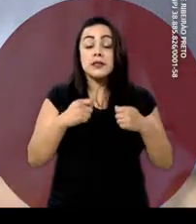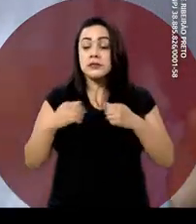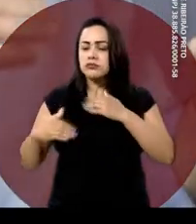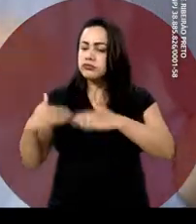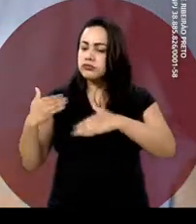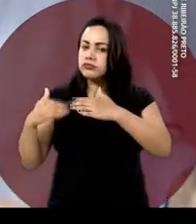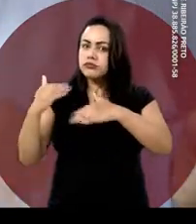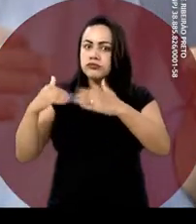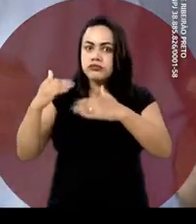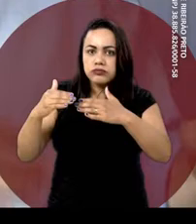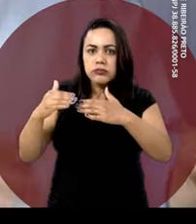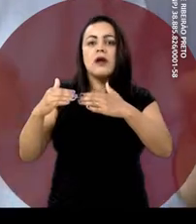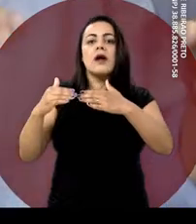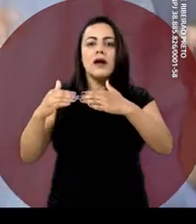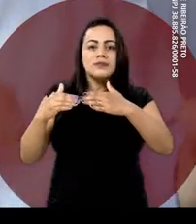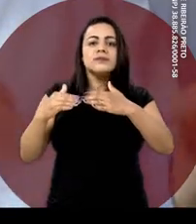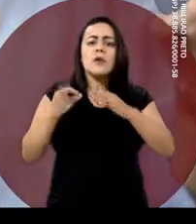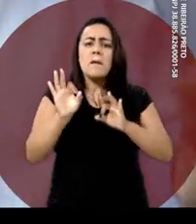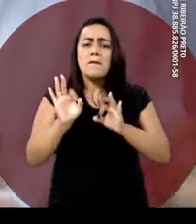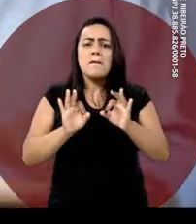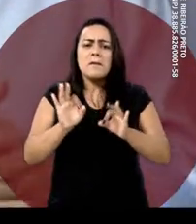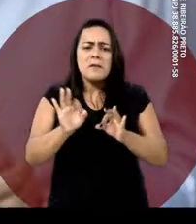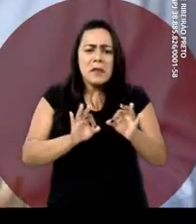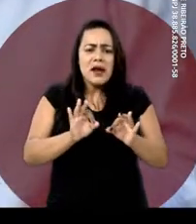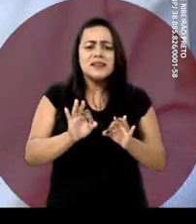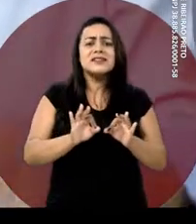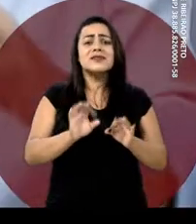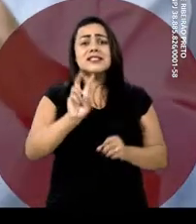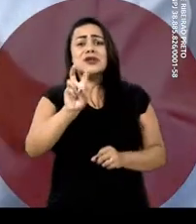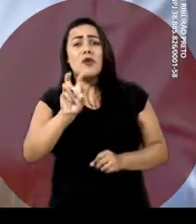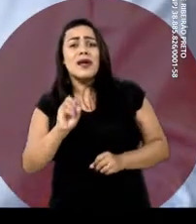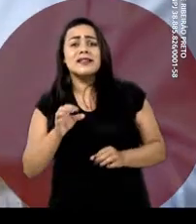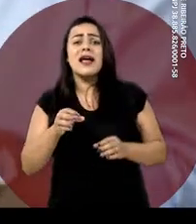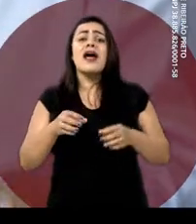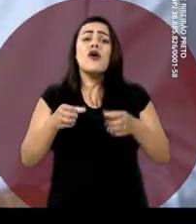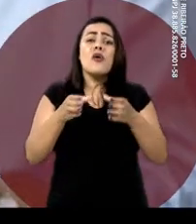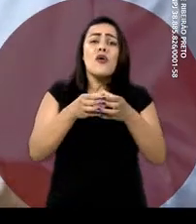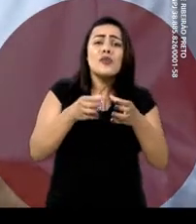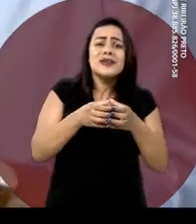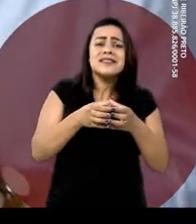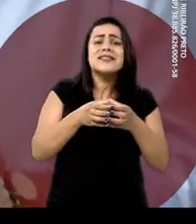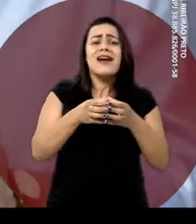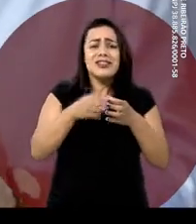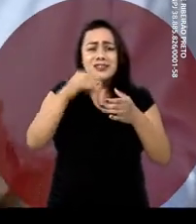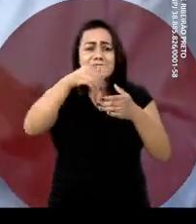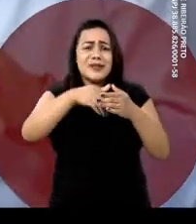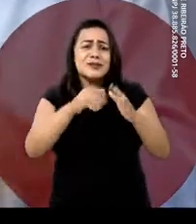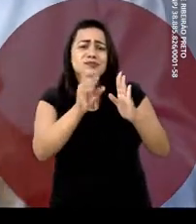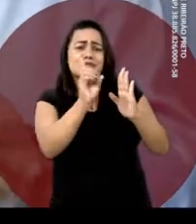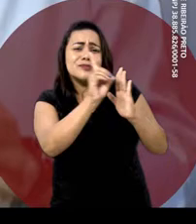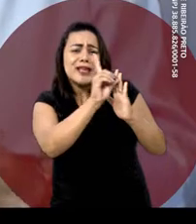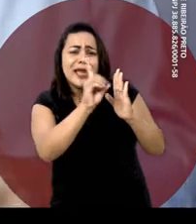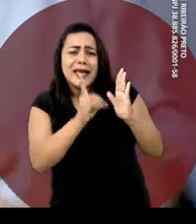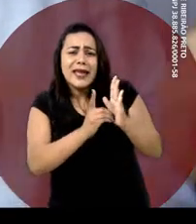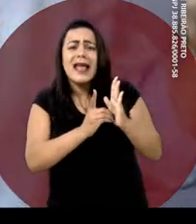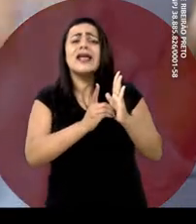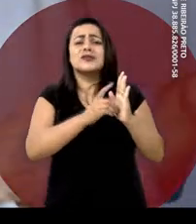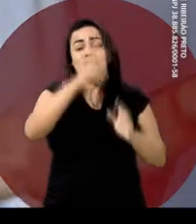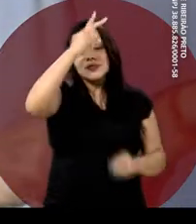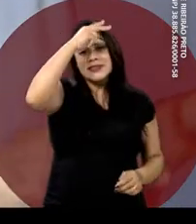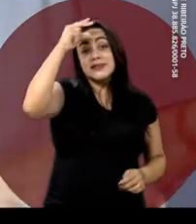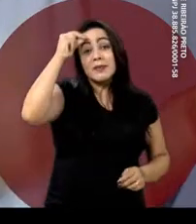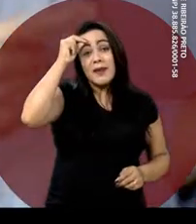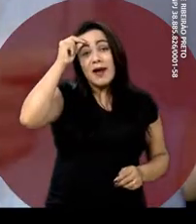É preciso acelerar o processo de regularização fundiária das 50 comunidades que se enquadram nos decretos